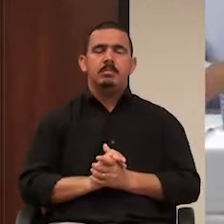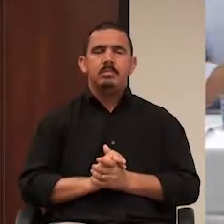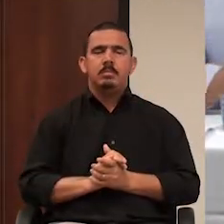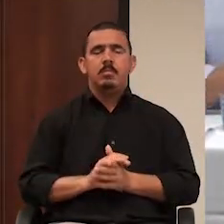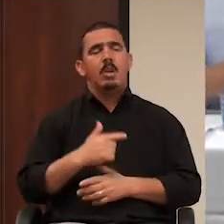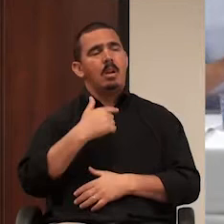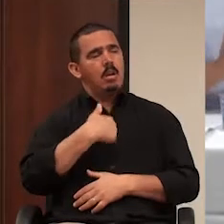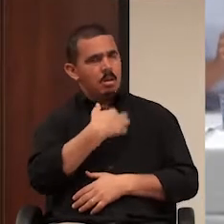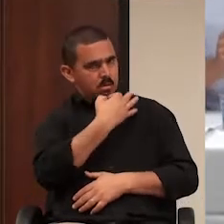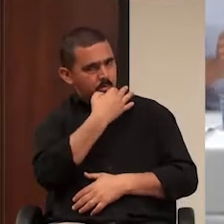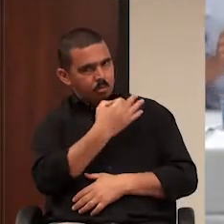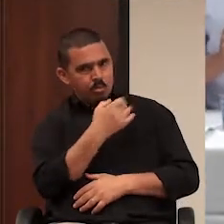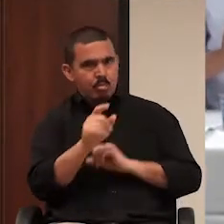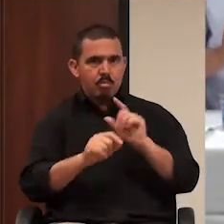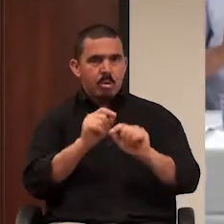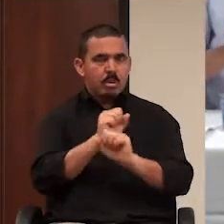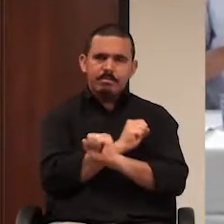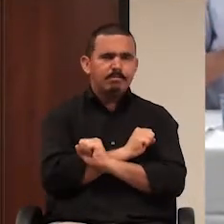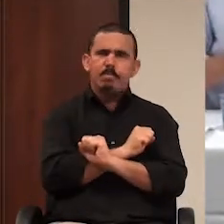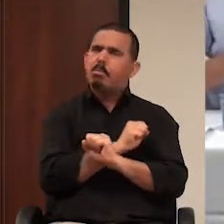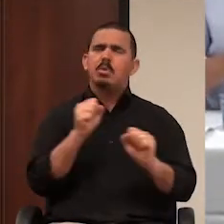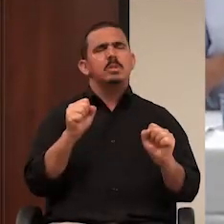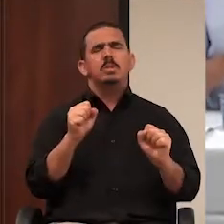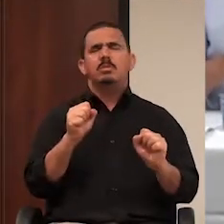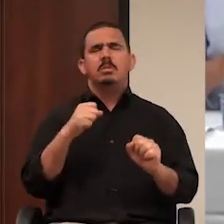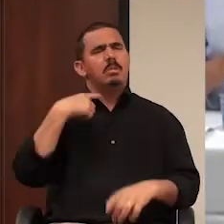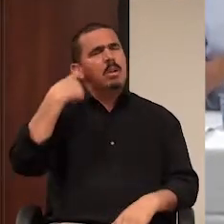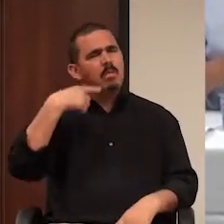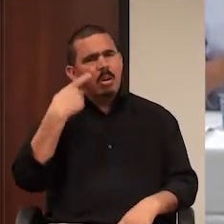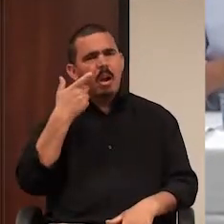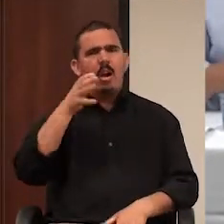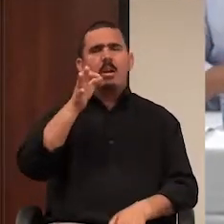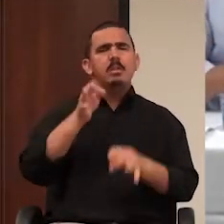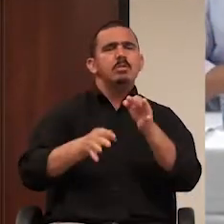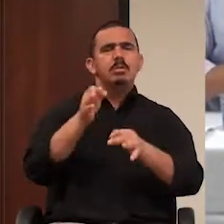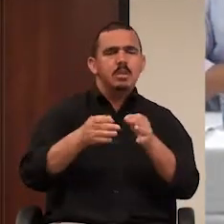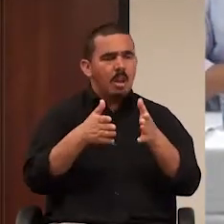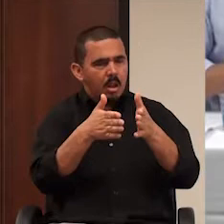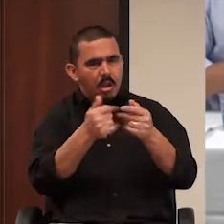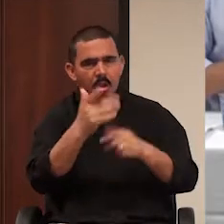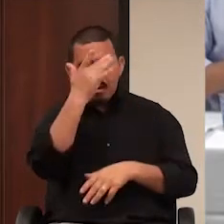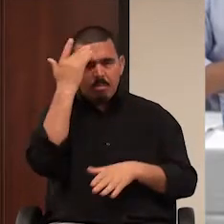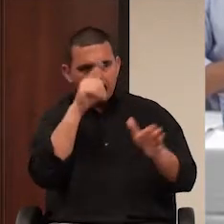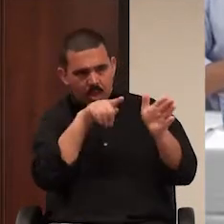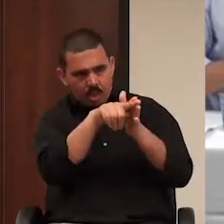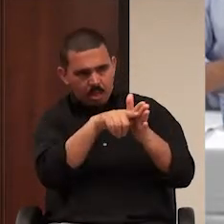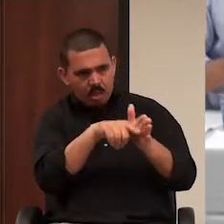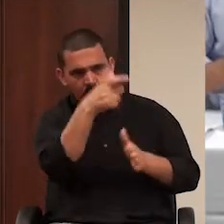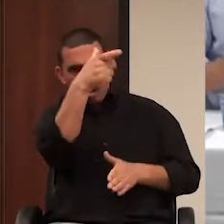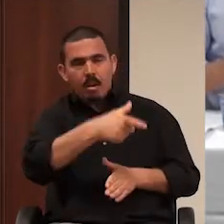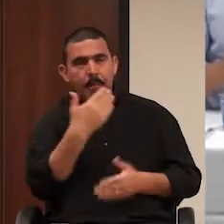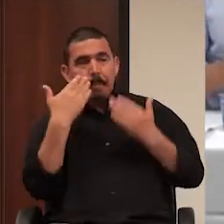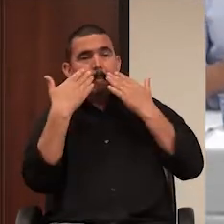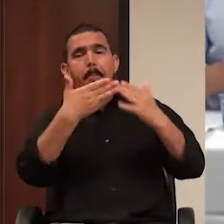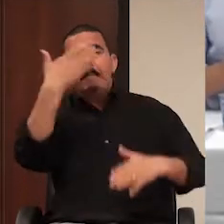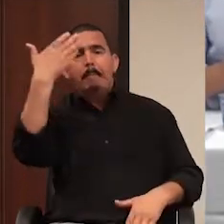Do meu ponto de vista, é impossível, do ponto de vista jurídico hoje, se pedir interdição. Porque não há mais